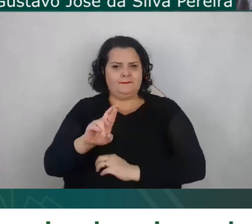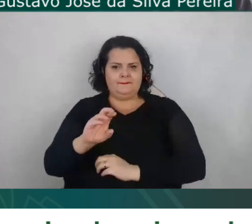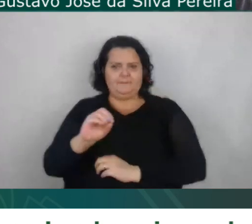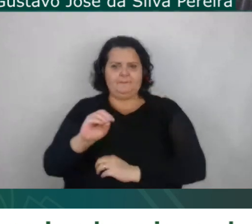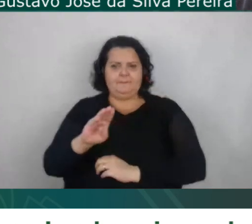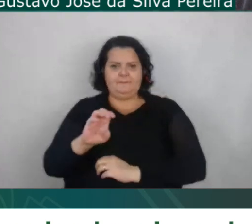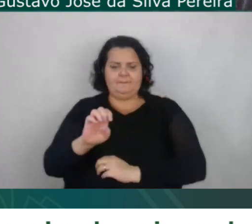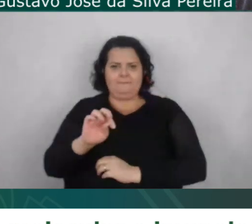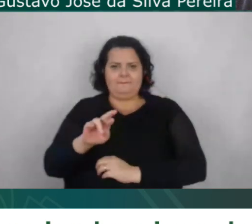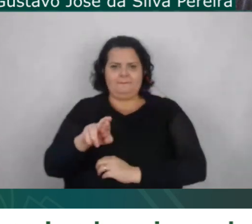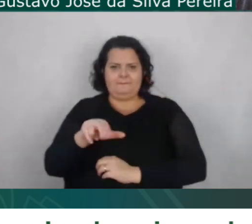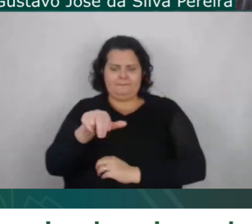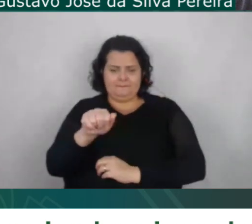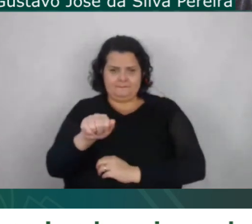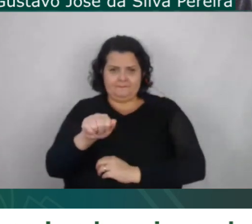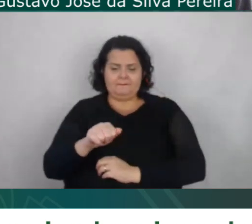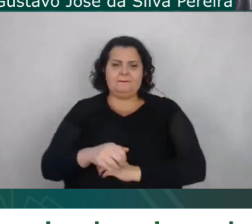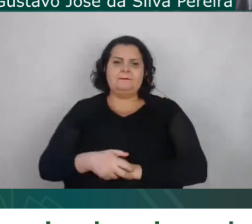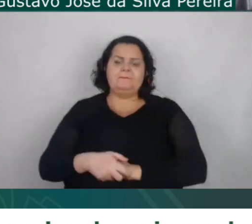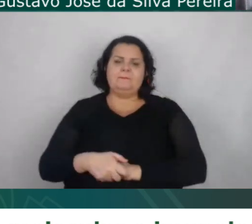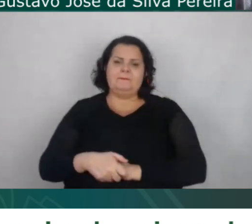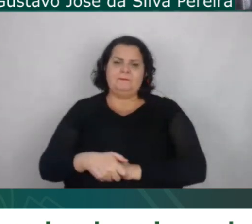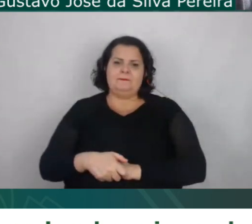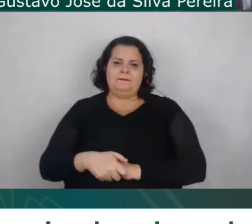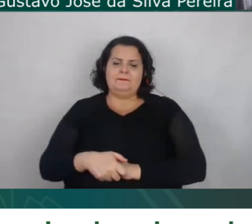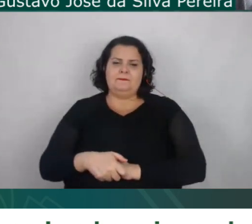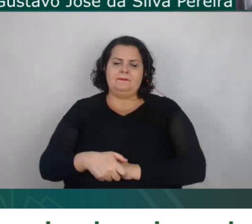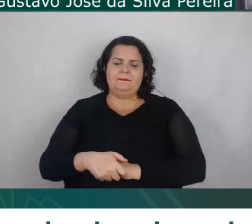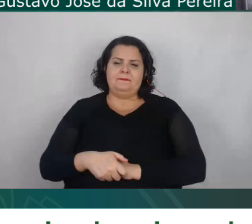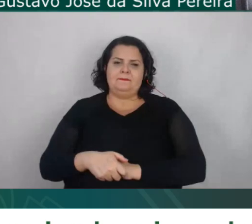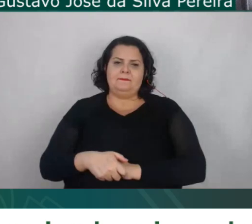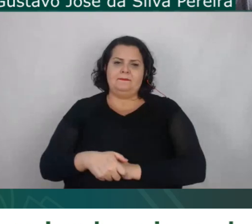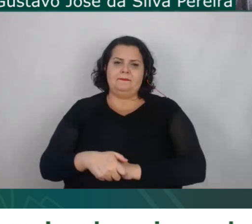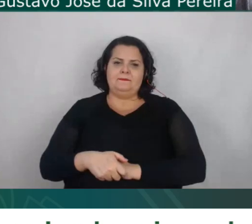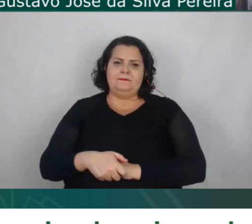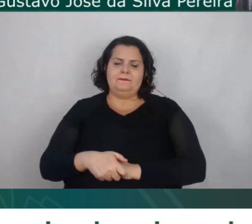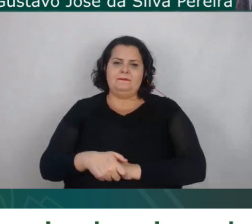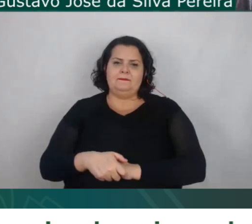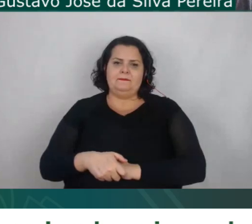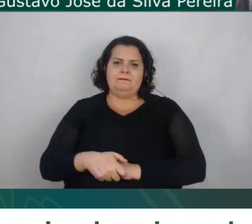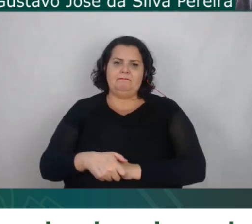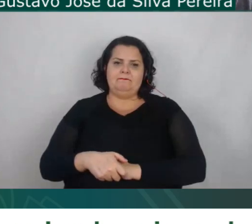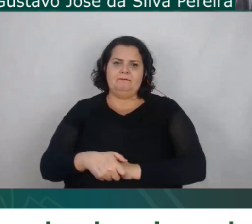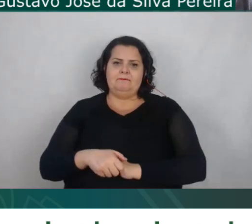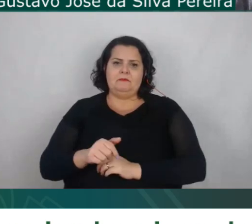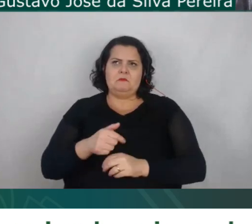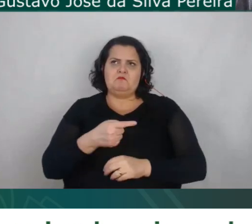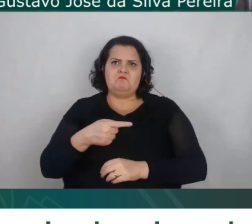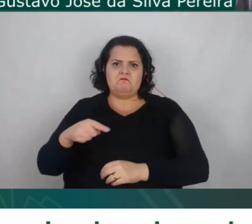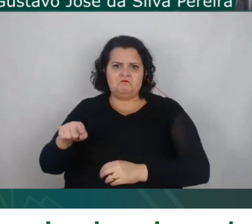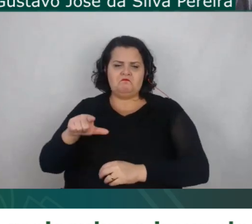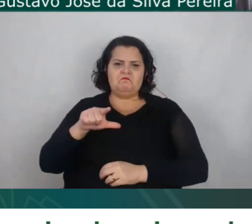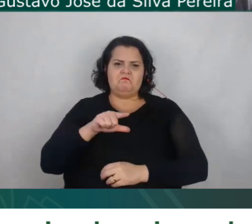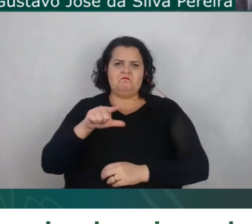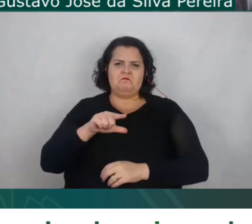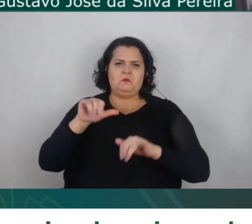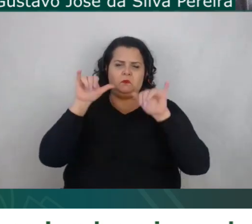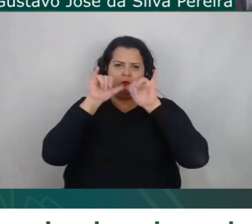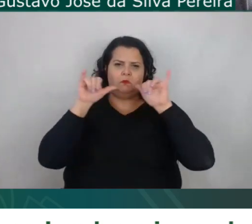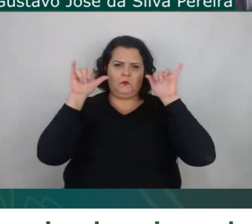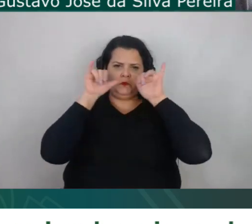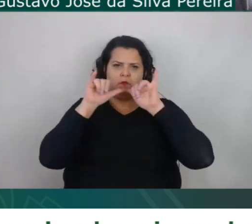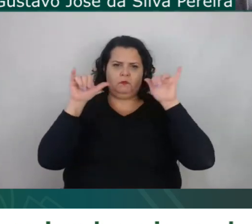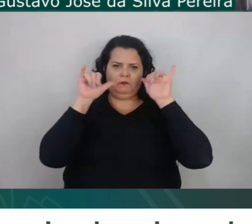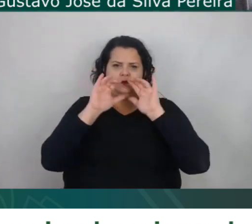uma associação com um resultado que foi divulgado essa semana pelo grupo